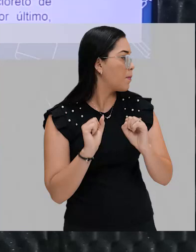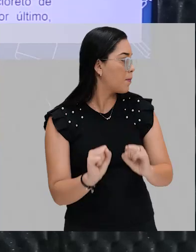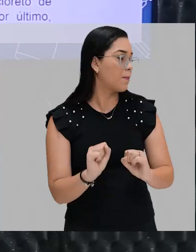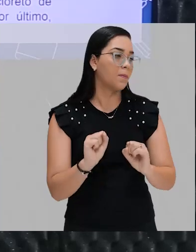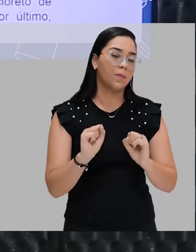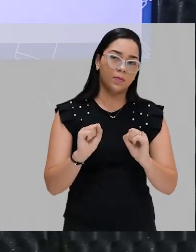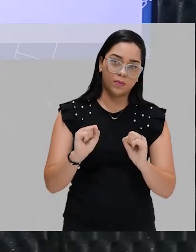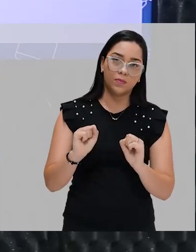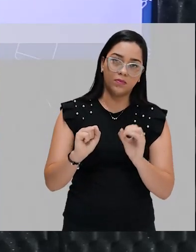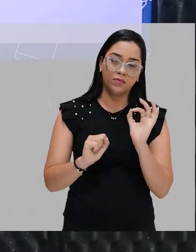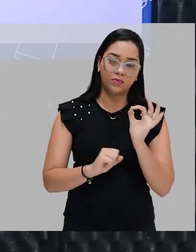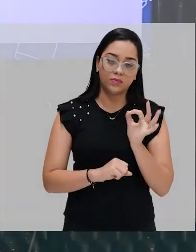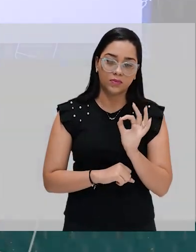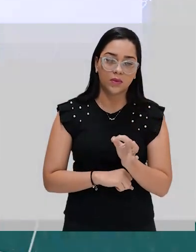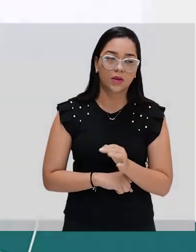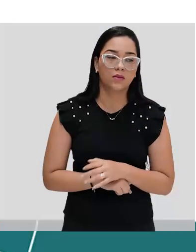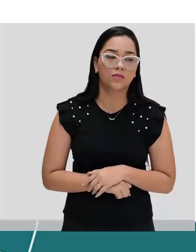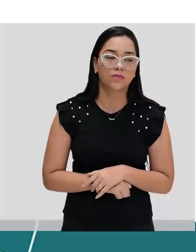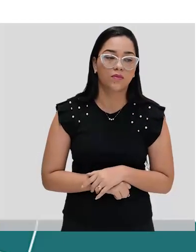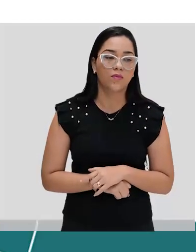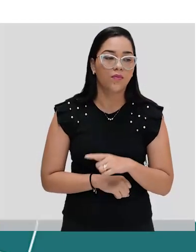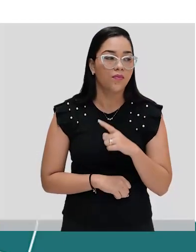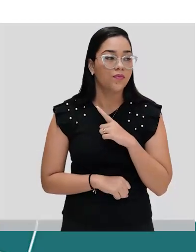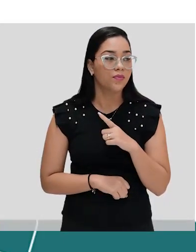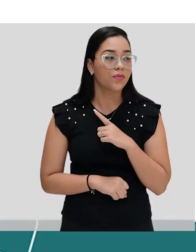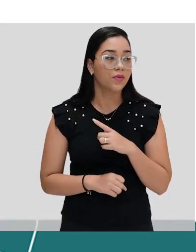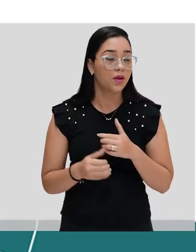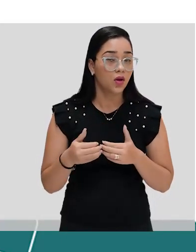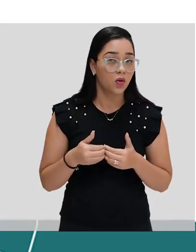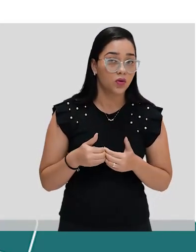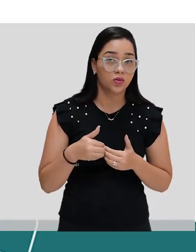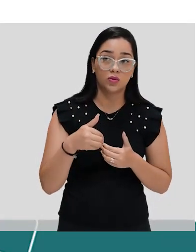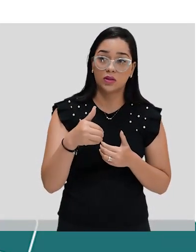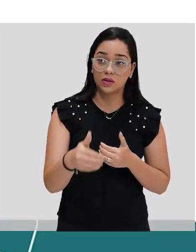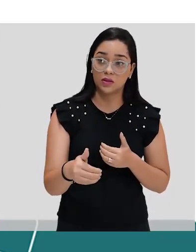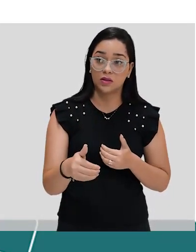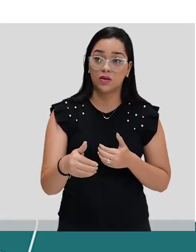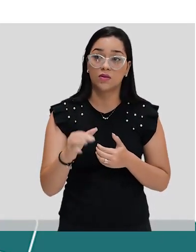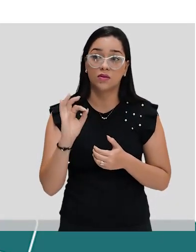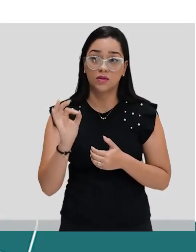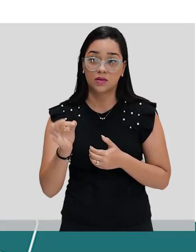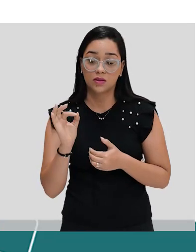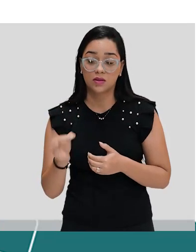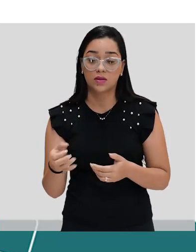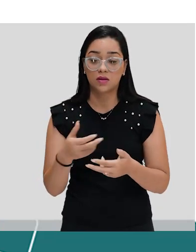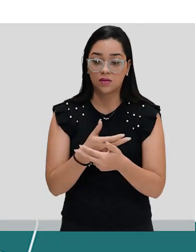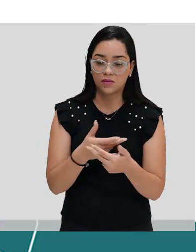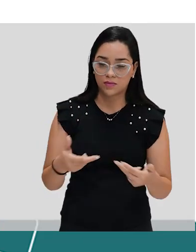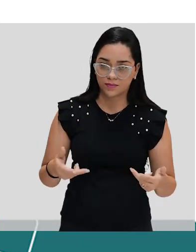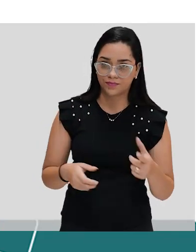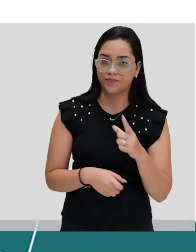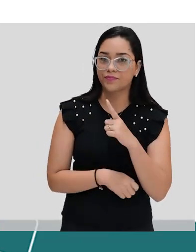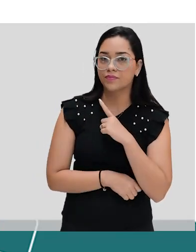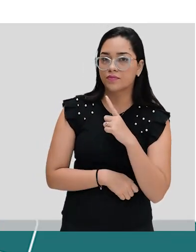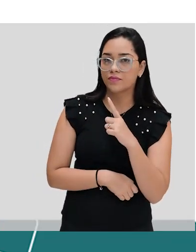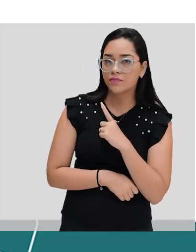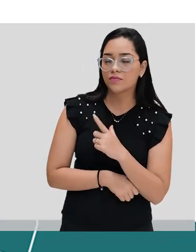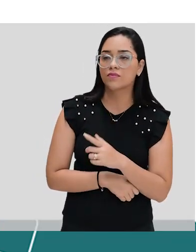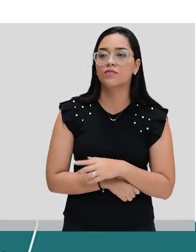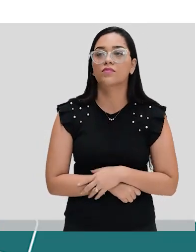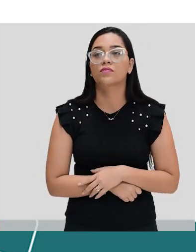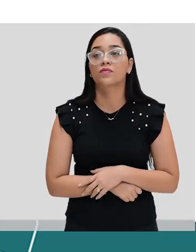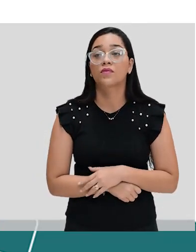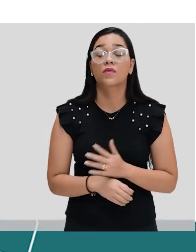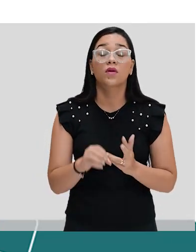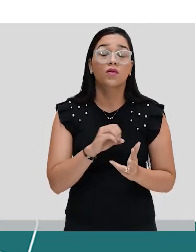favor. Aqui nós temos a continuação, certo, das alternativas. As questões do